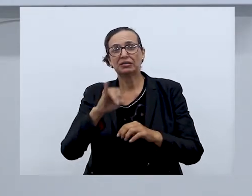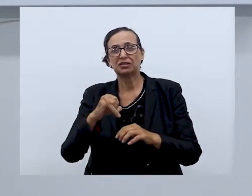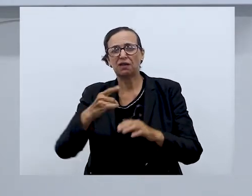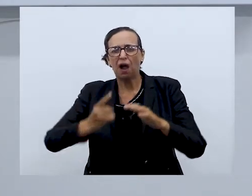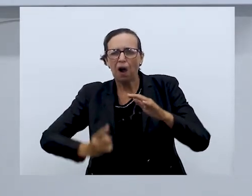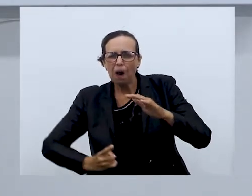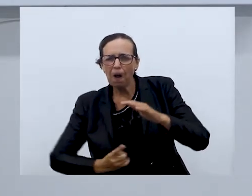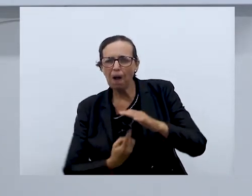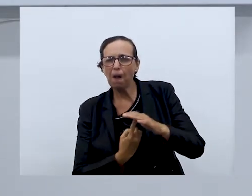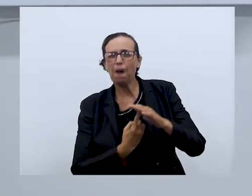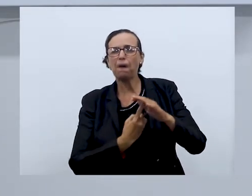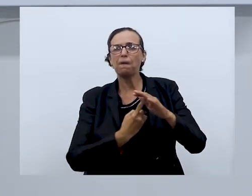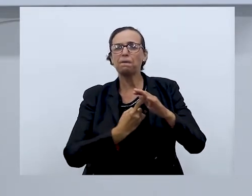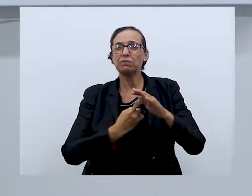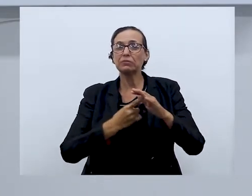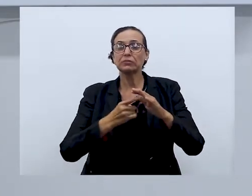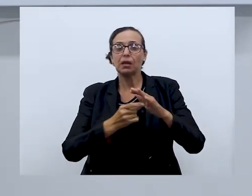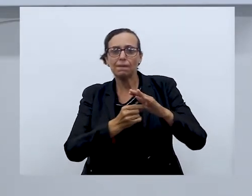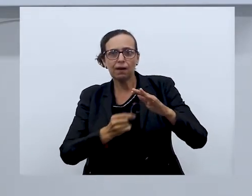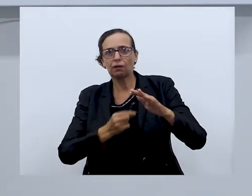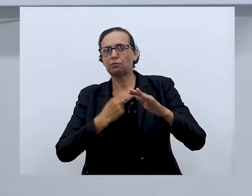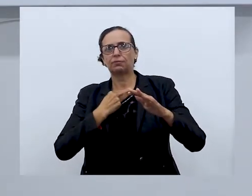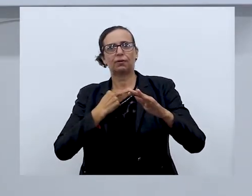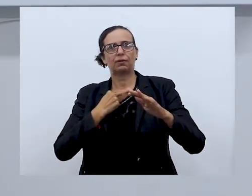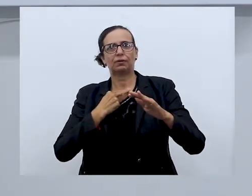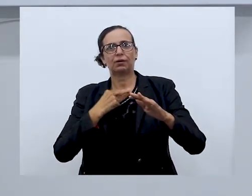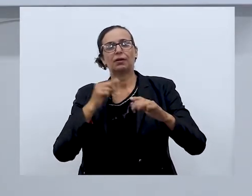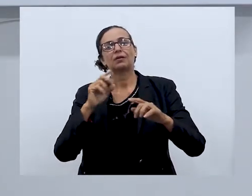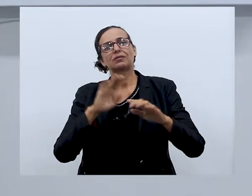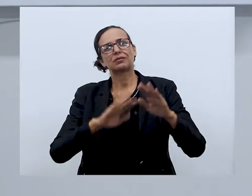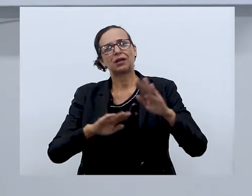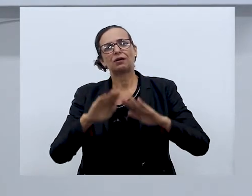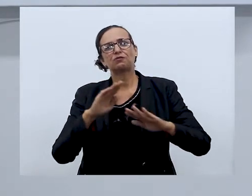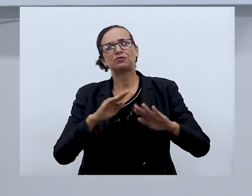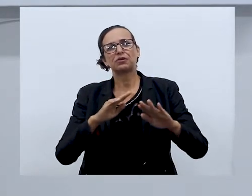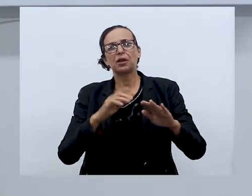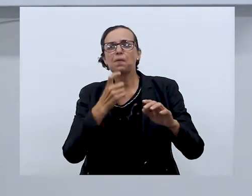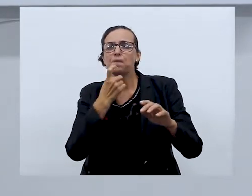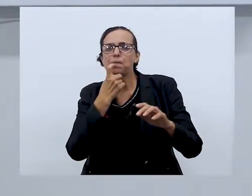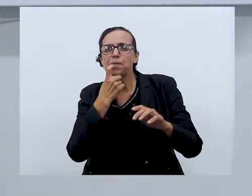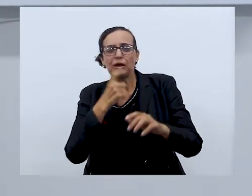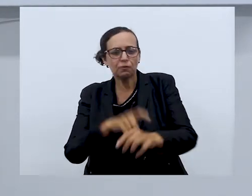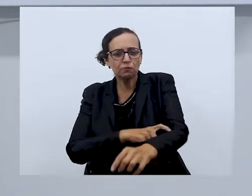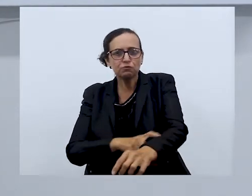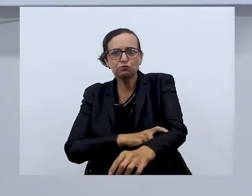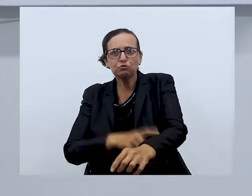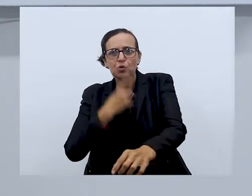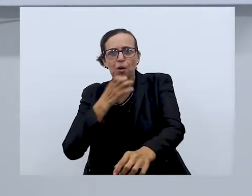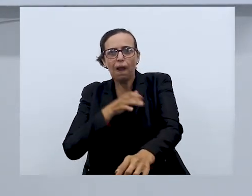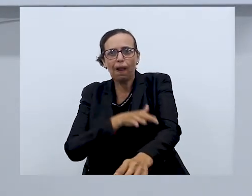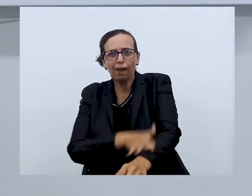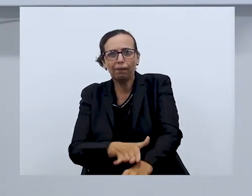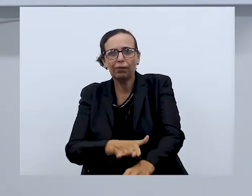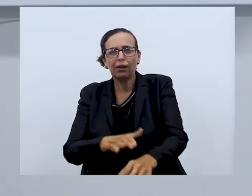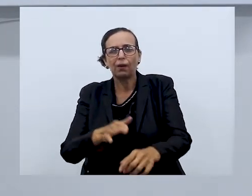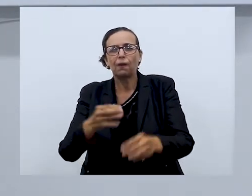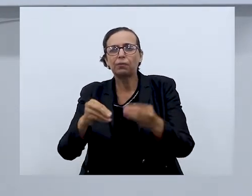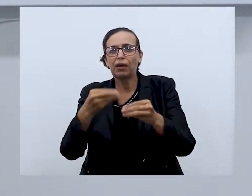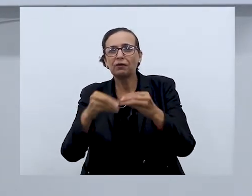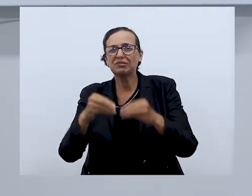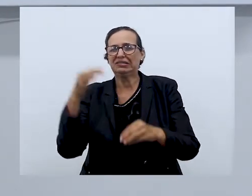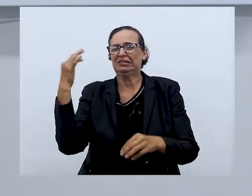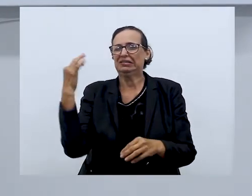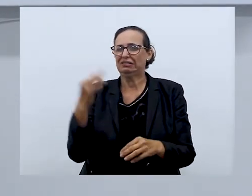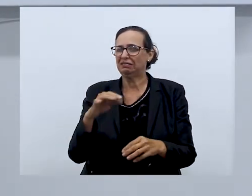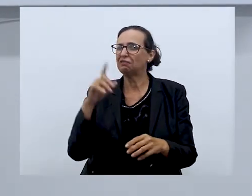devemos fazer? Se ele estiver muito profundo, é recomendável que não se tire, pois ele pode estar próximo a alguma artéria, vaso ou